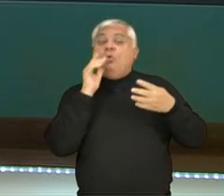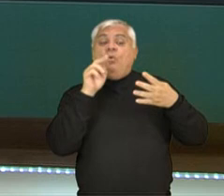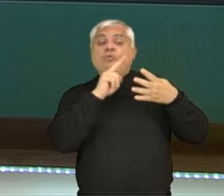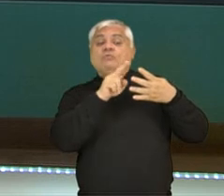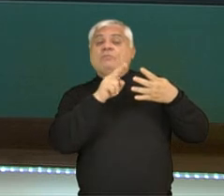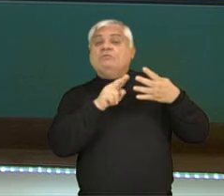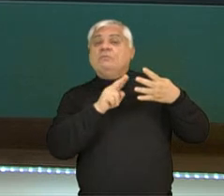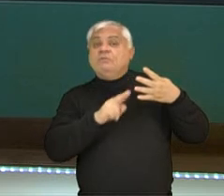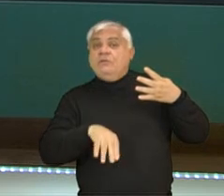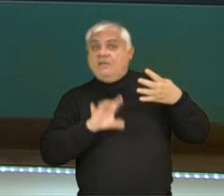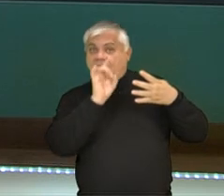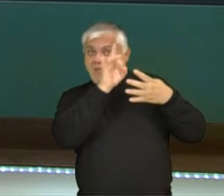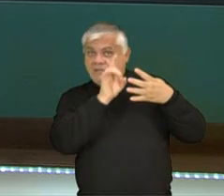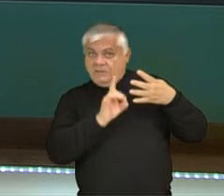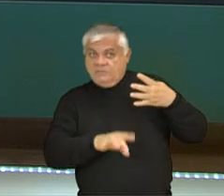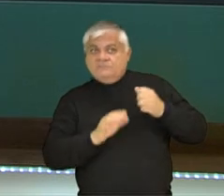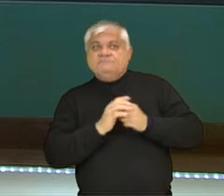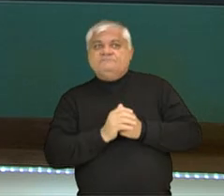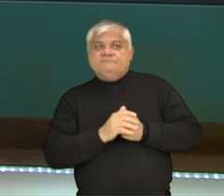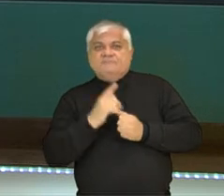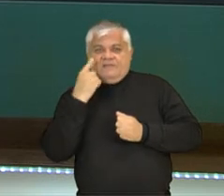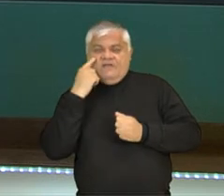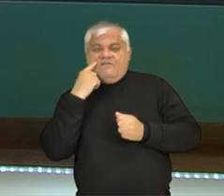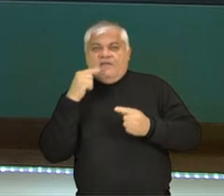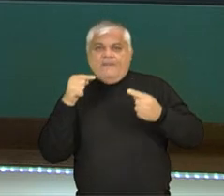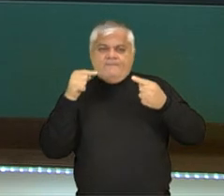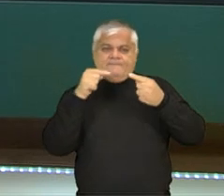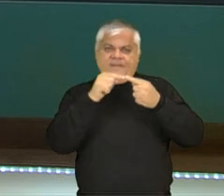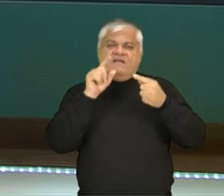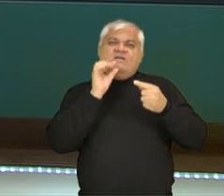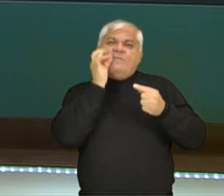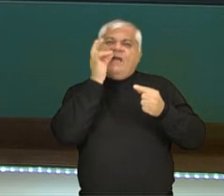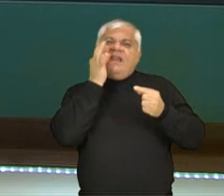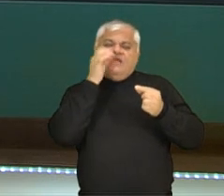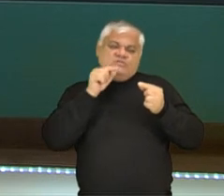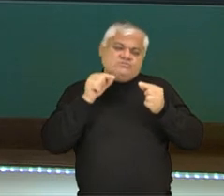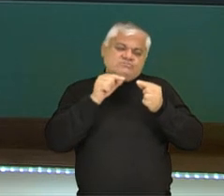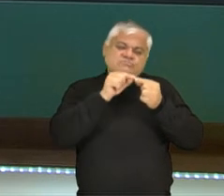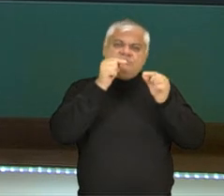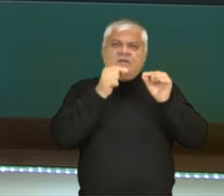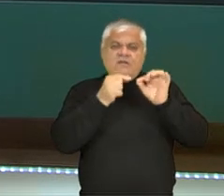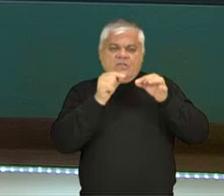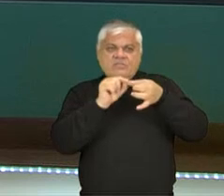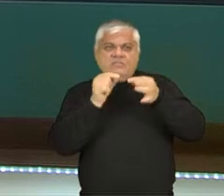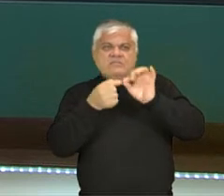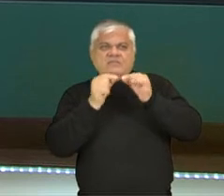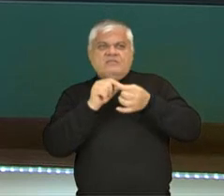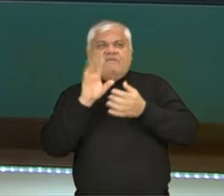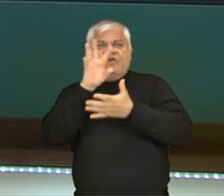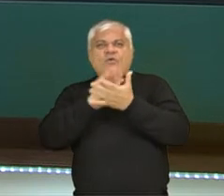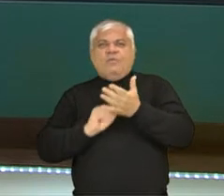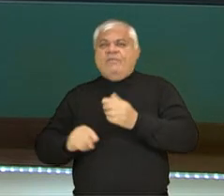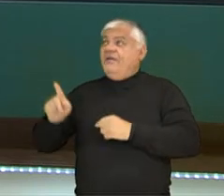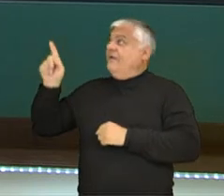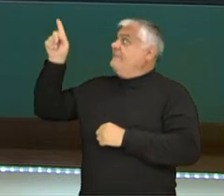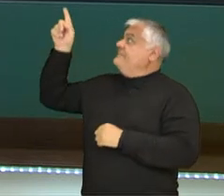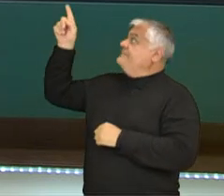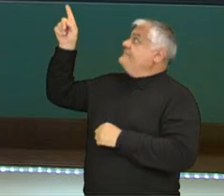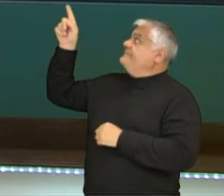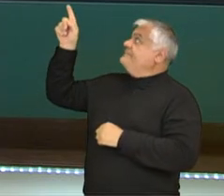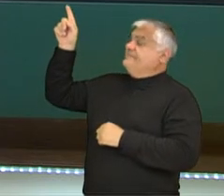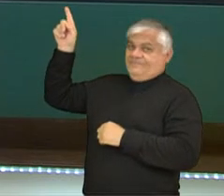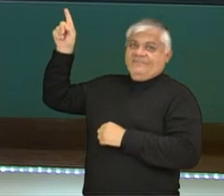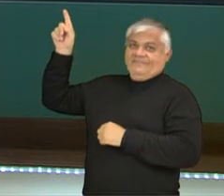átomo. E aí você vai espetar, né, as balinhas e vai montar esses modelos moleculares de